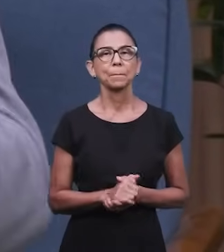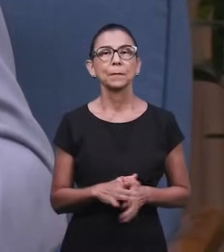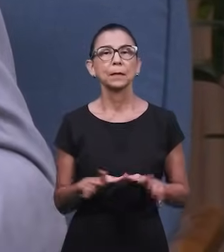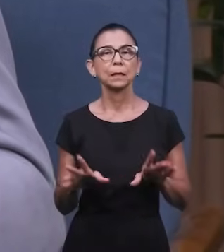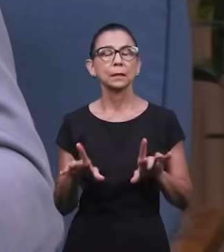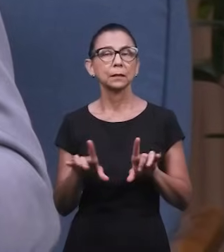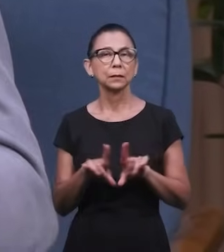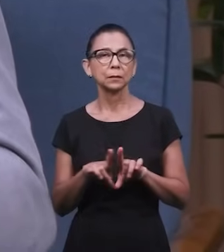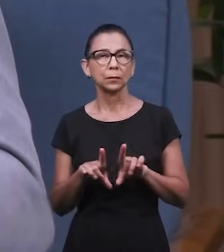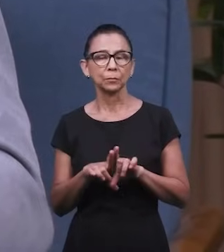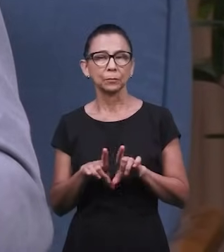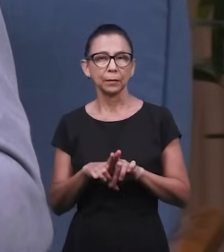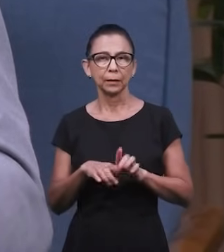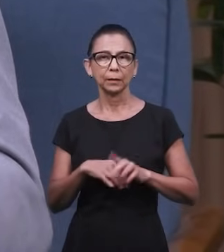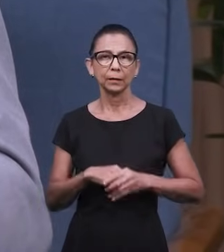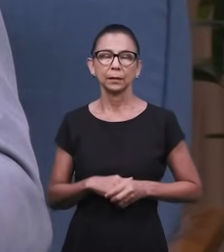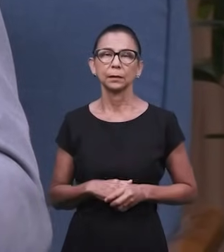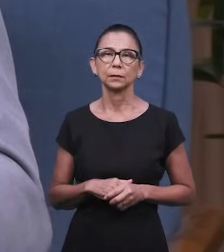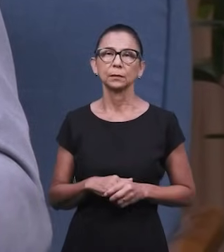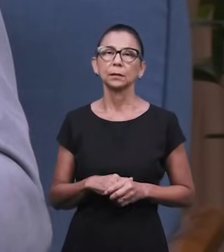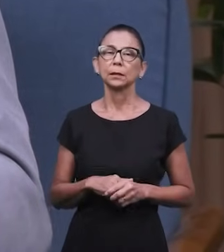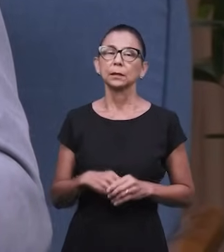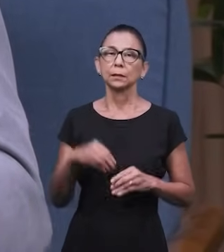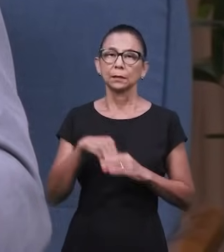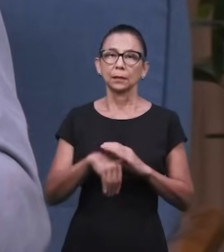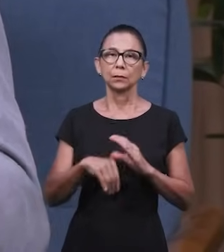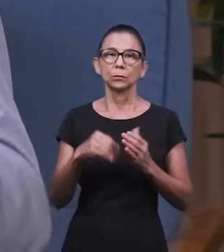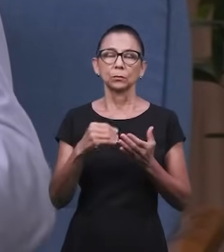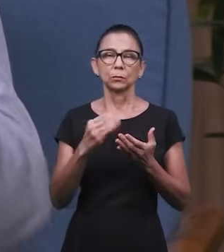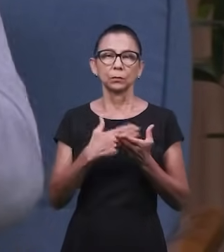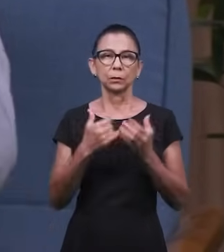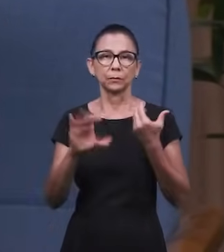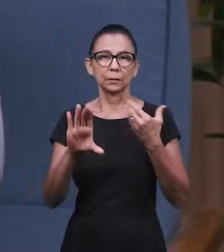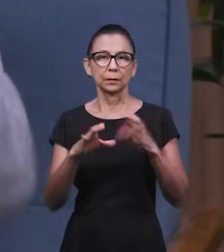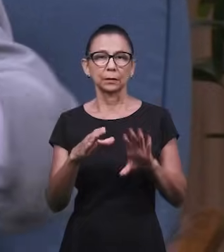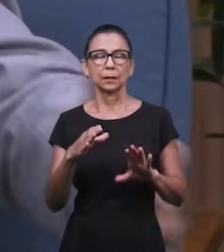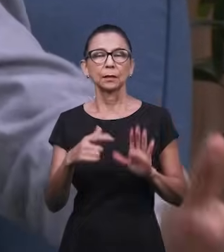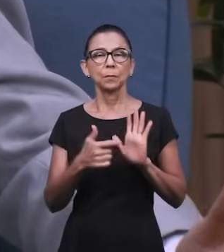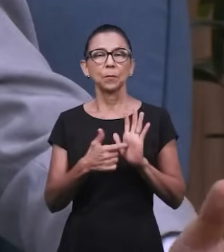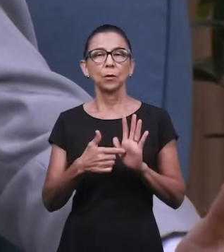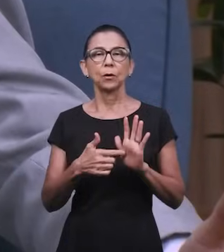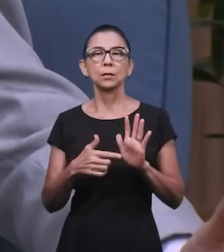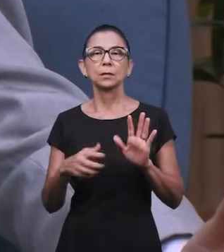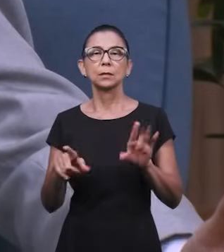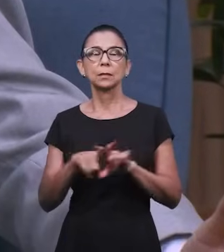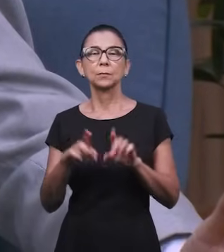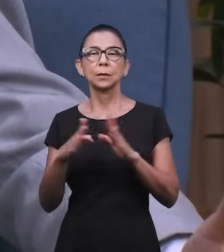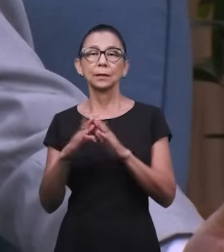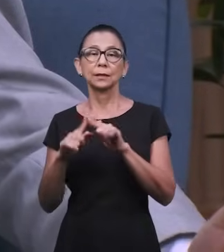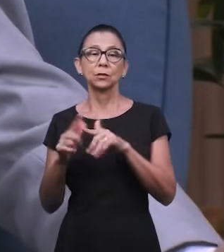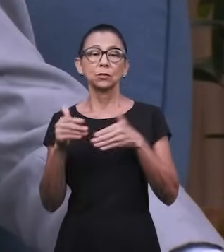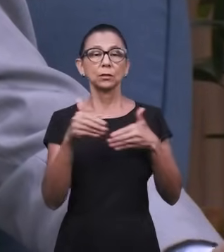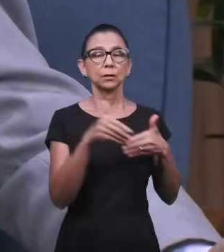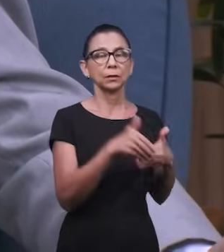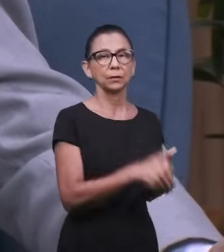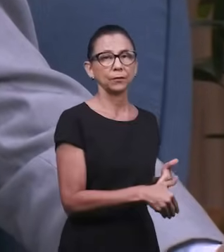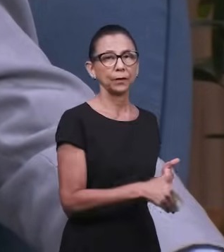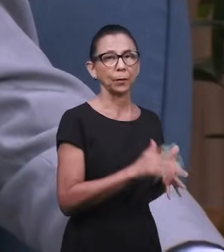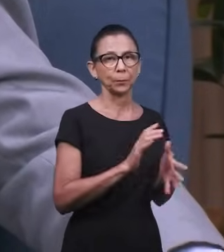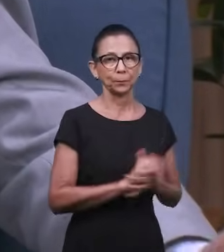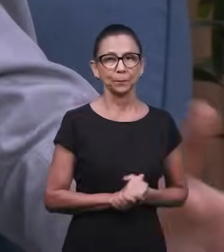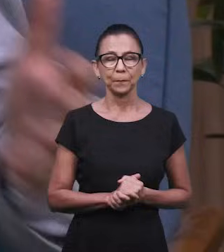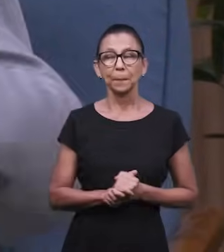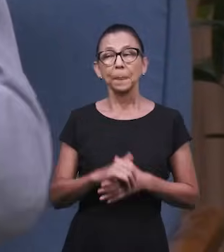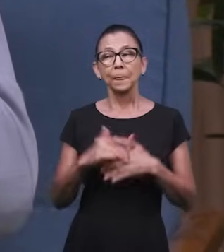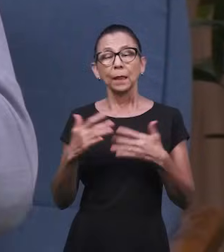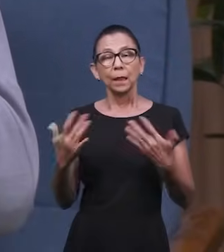Senhor com Israel, que estão dentro do livro de Cantares. Então, em todo o tempo, a gente vai estar falando sobre o encontro da